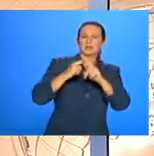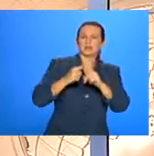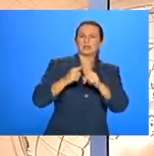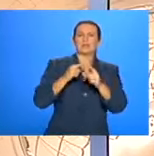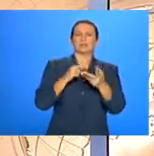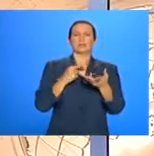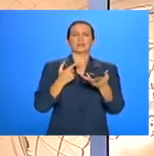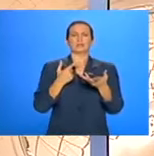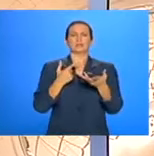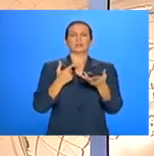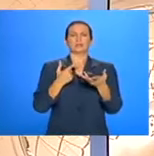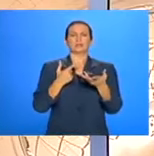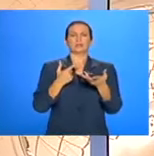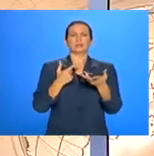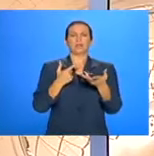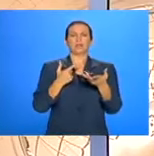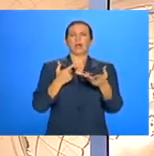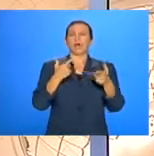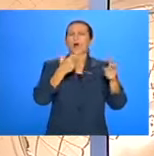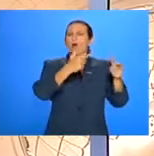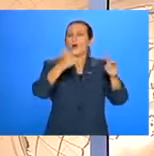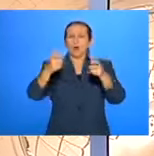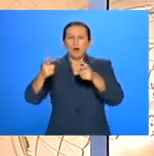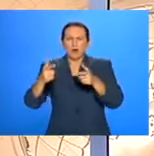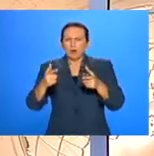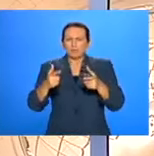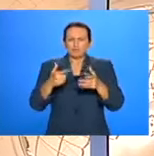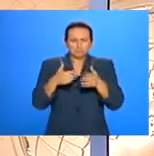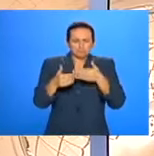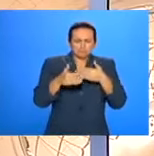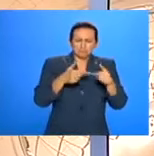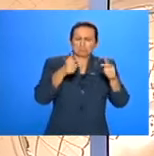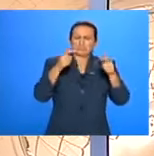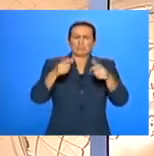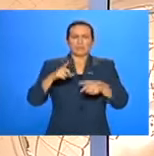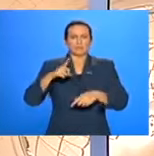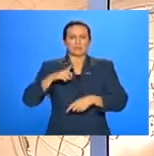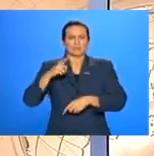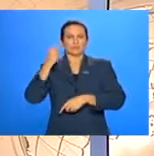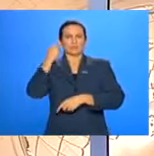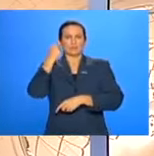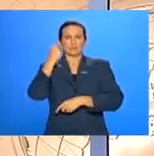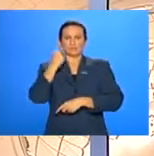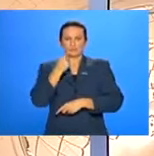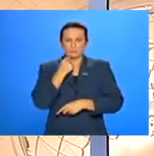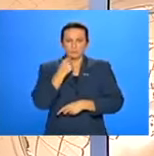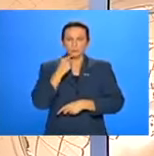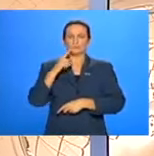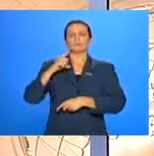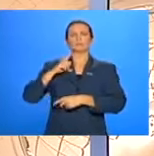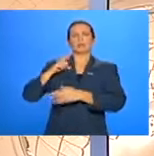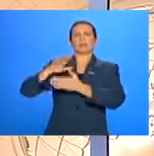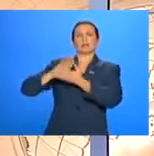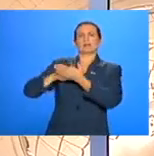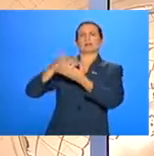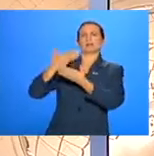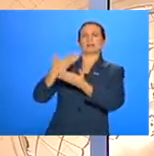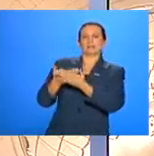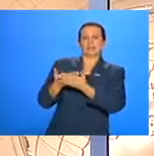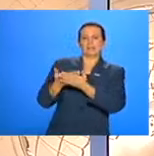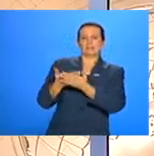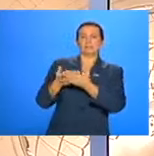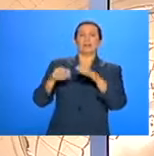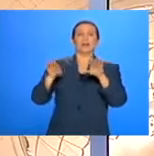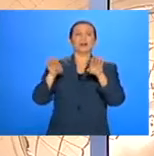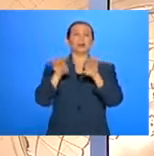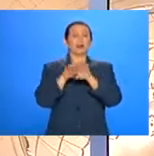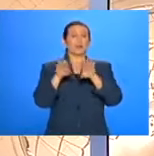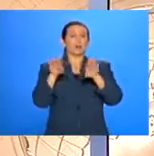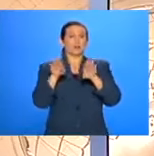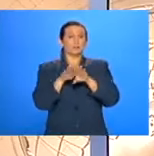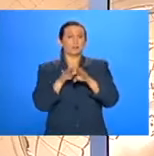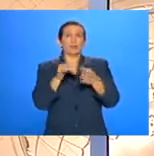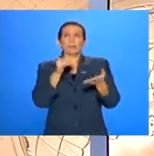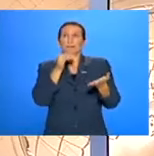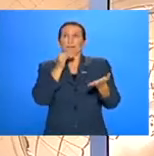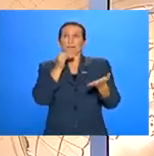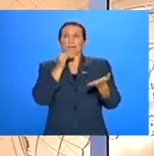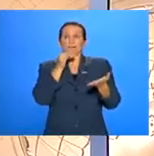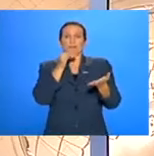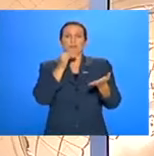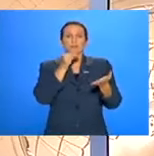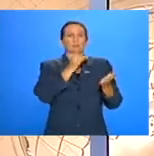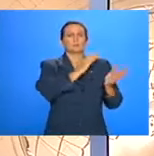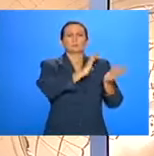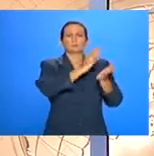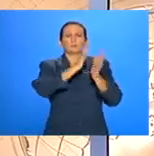profissionais surdos. Está envolvido com a interlocução sinalizada no recrutamento